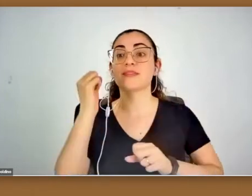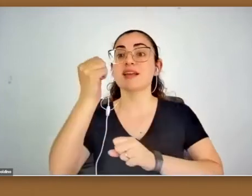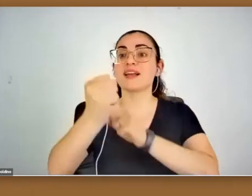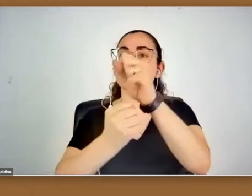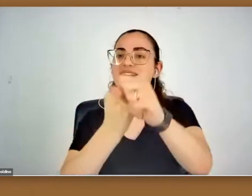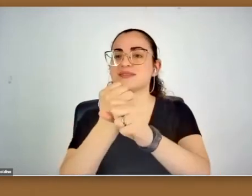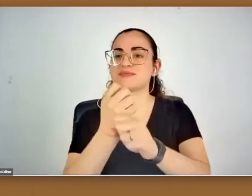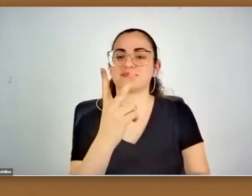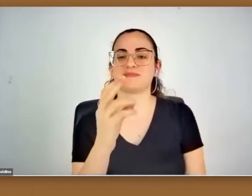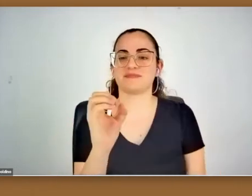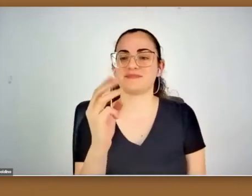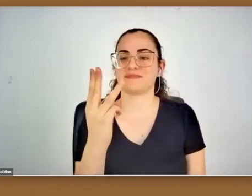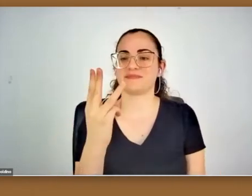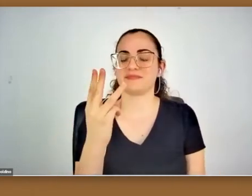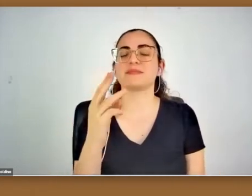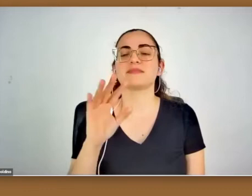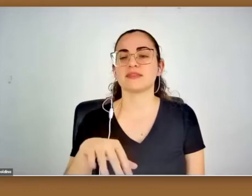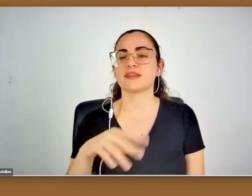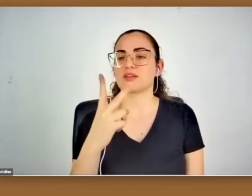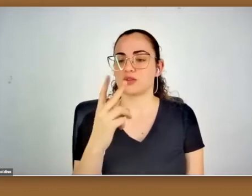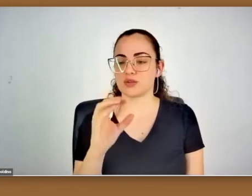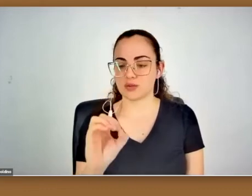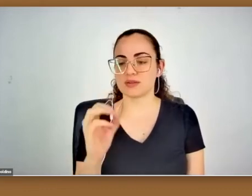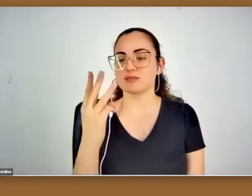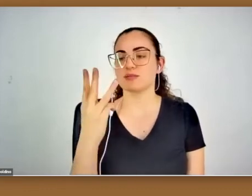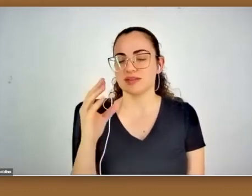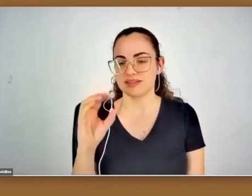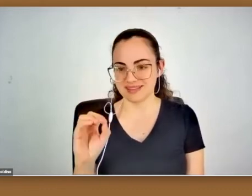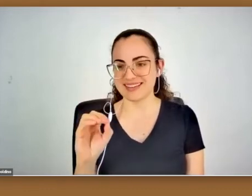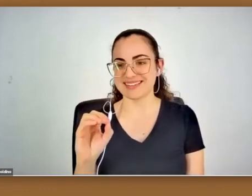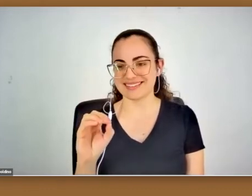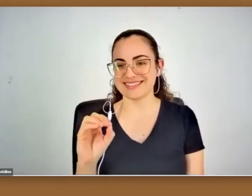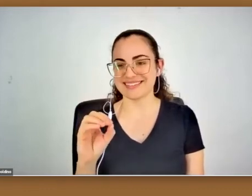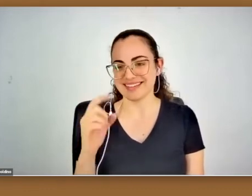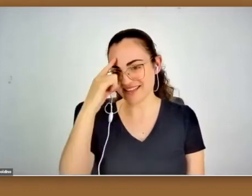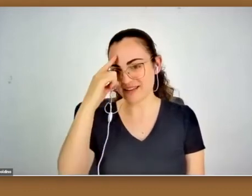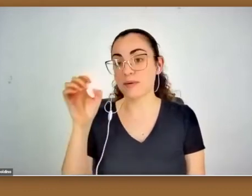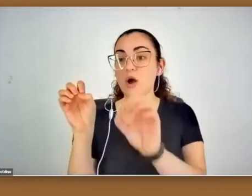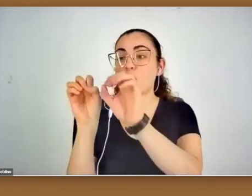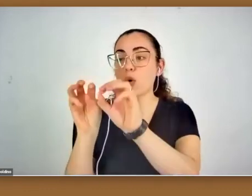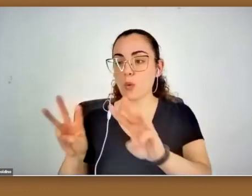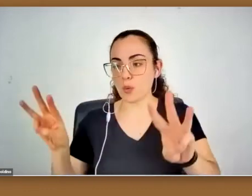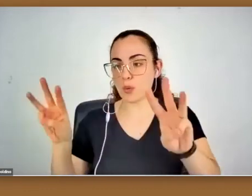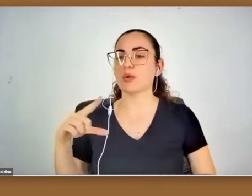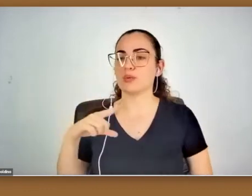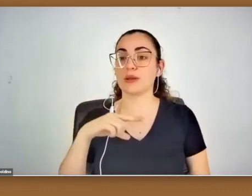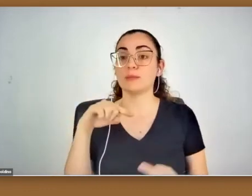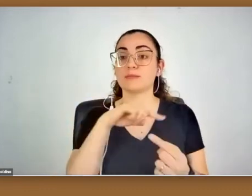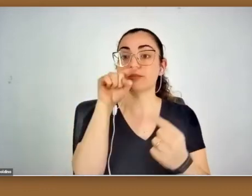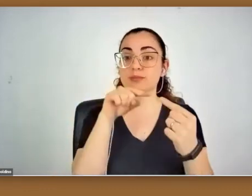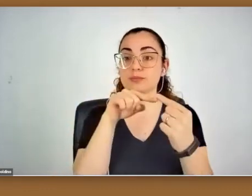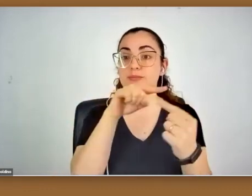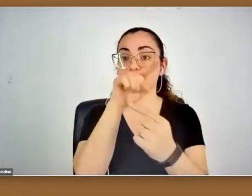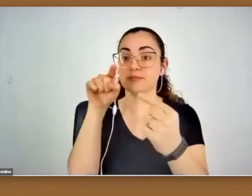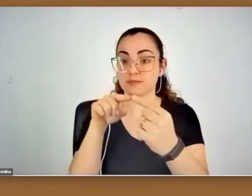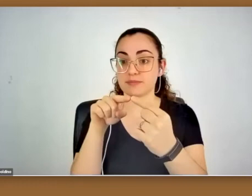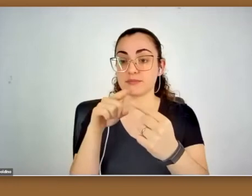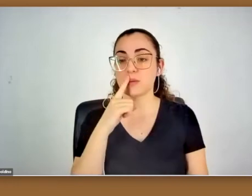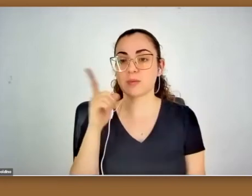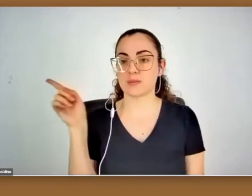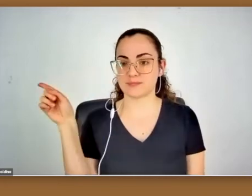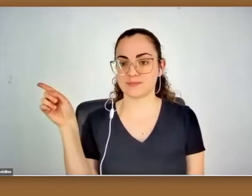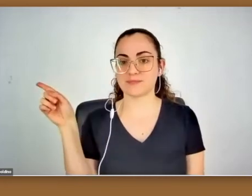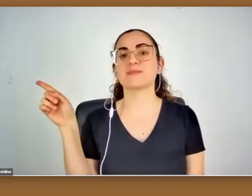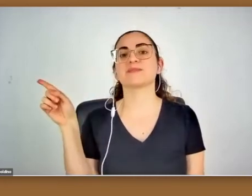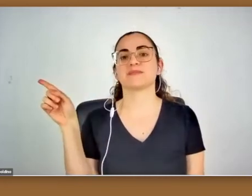2030, tá? Da Organização da ONU. E aí, pessoal, a gente